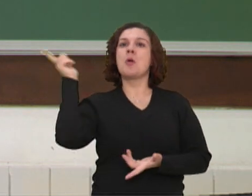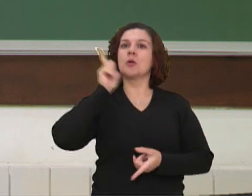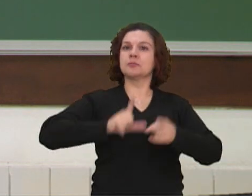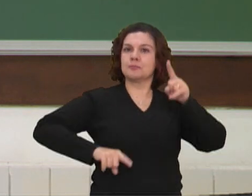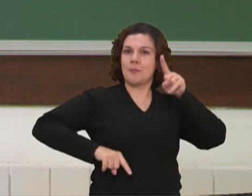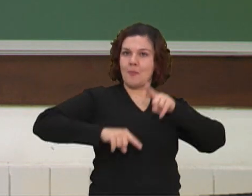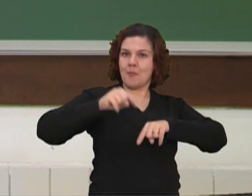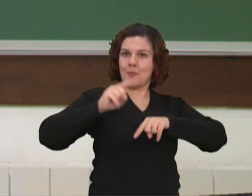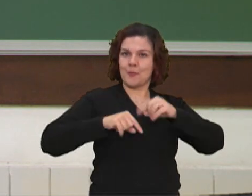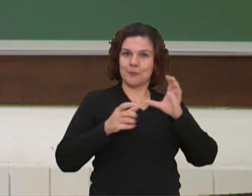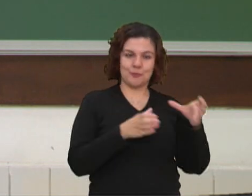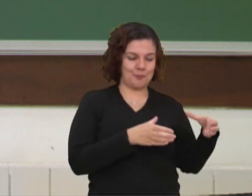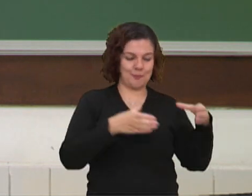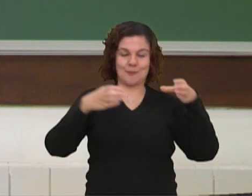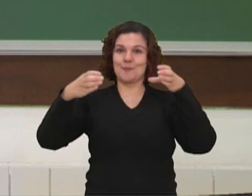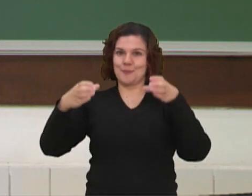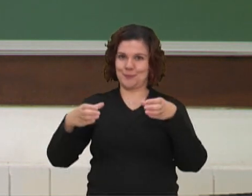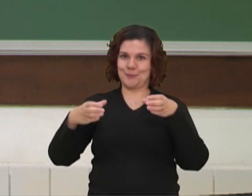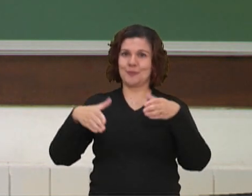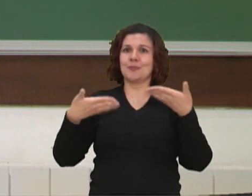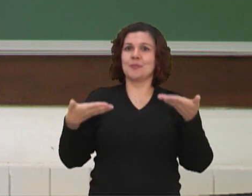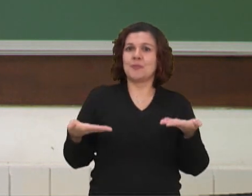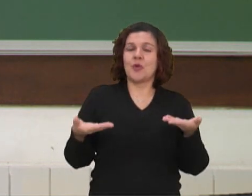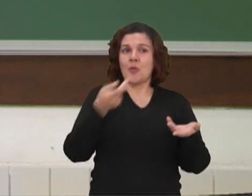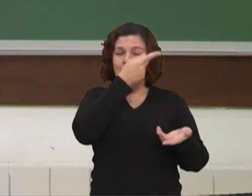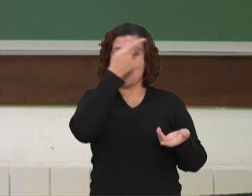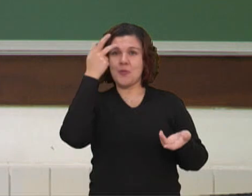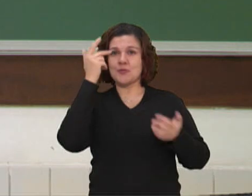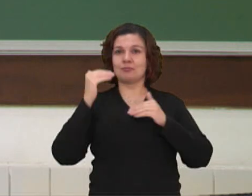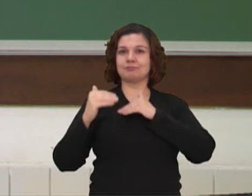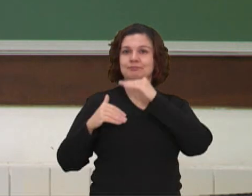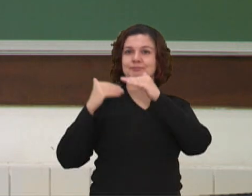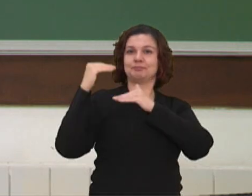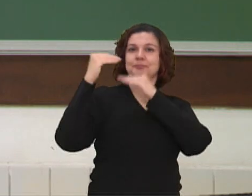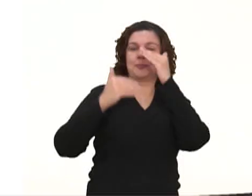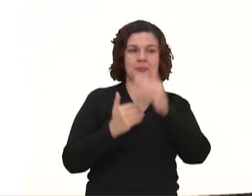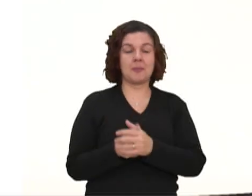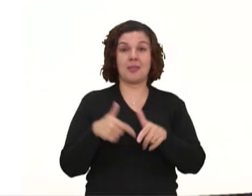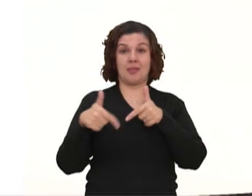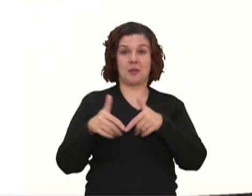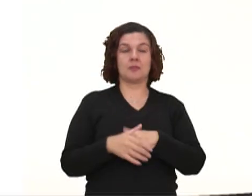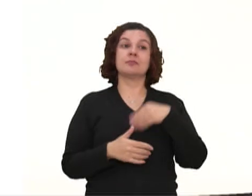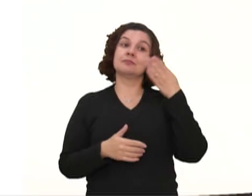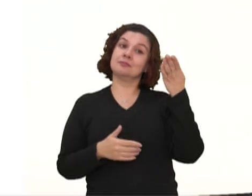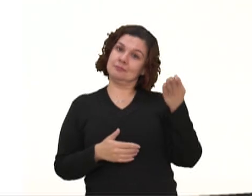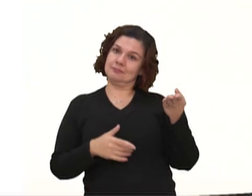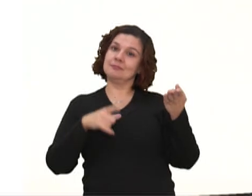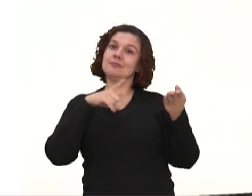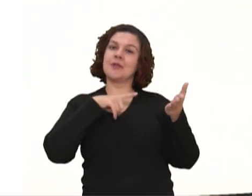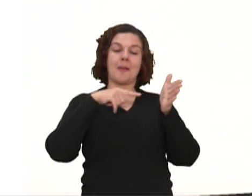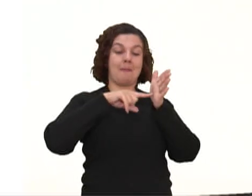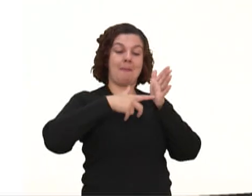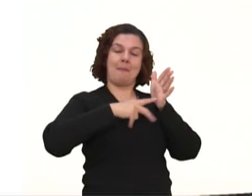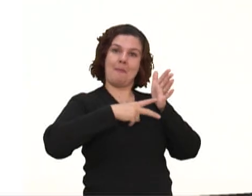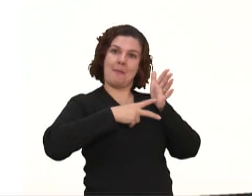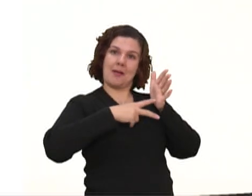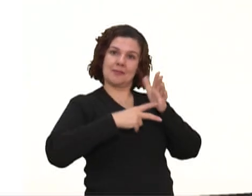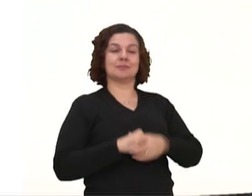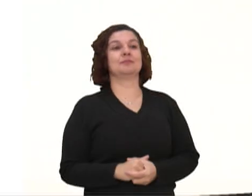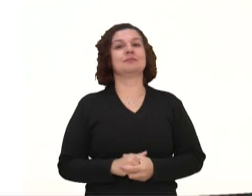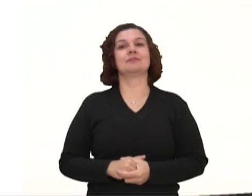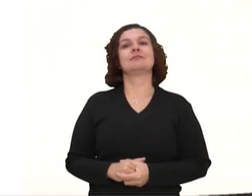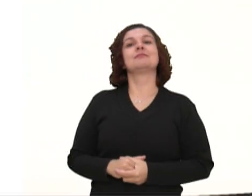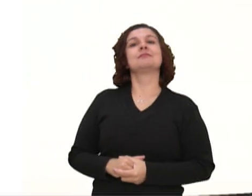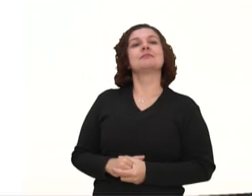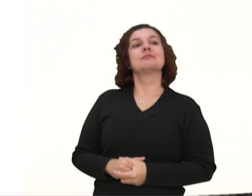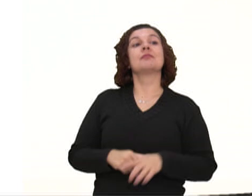produto, como que as pessoas desenvolviam as suas atividades então? Aí nós temos a máquina, né? E a